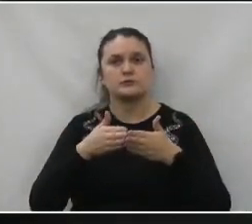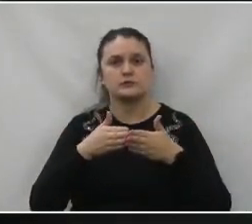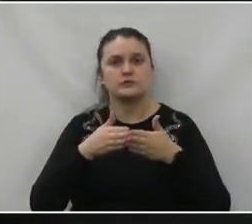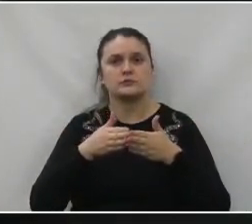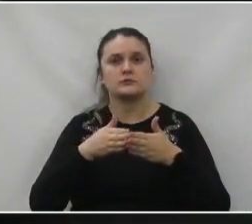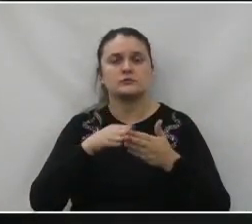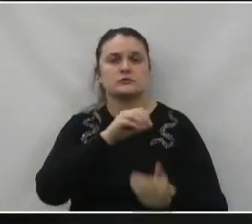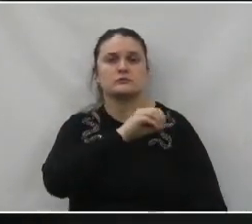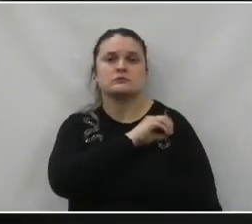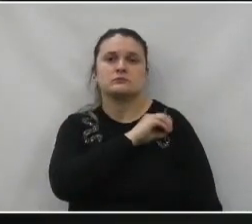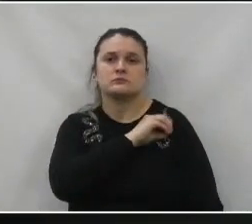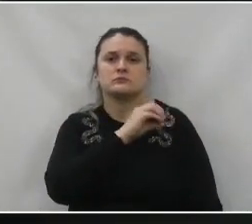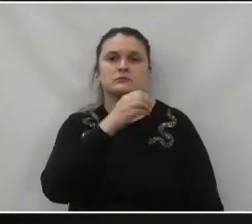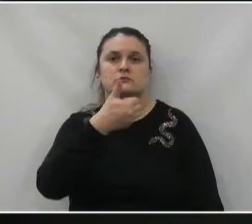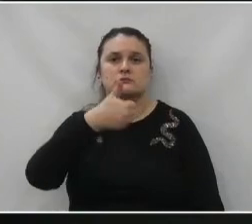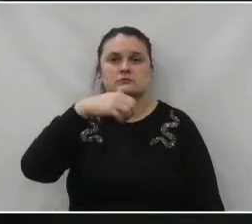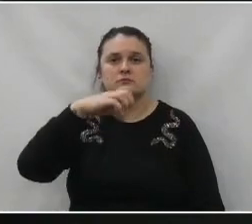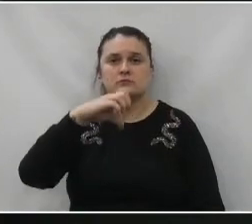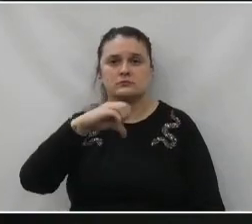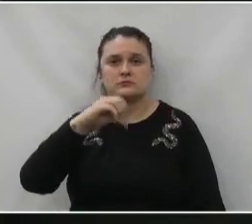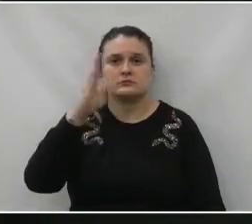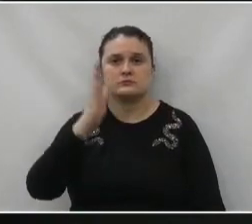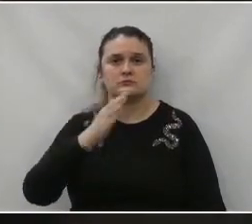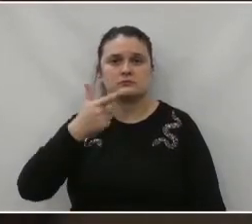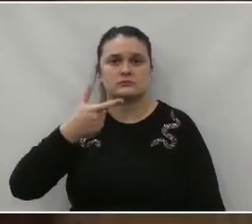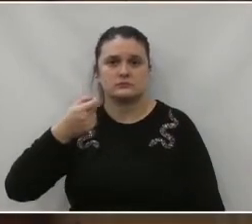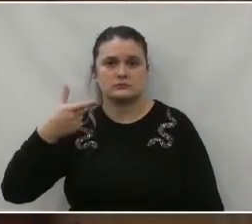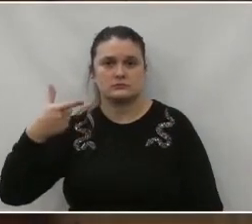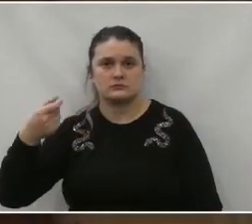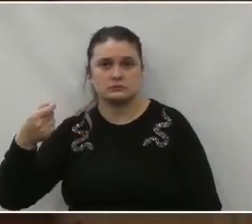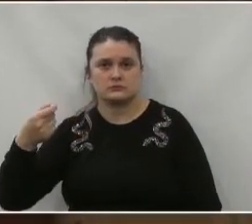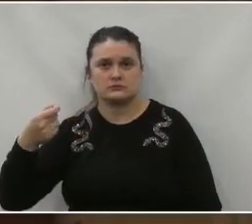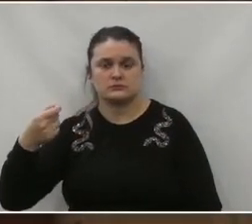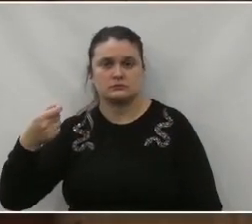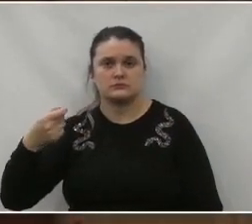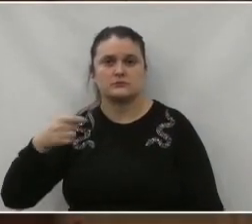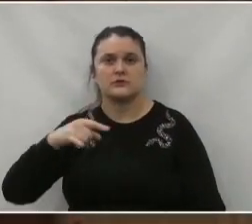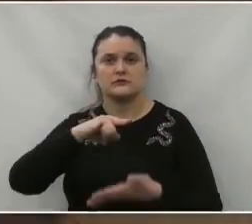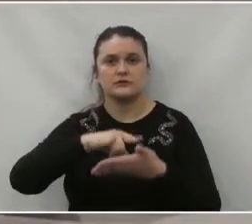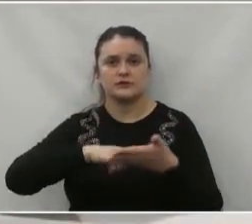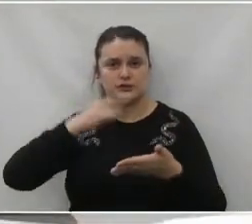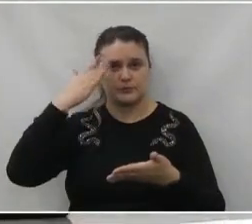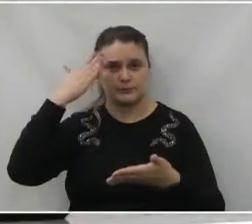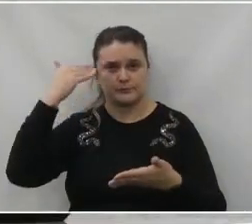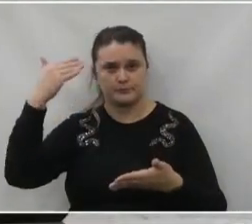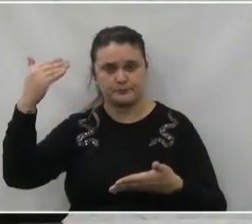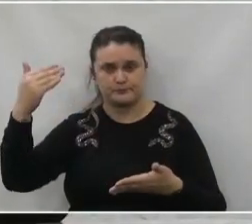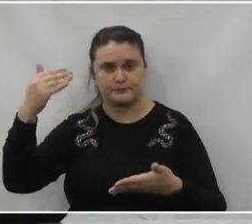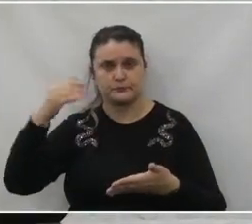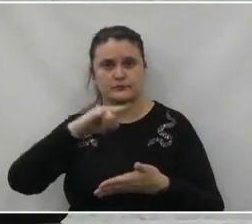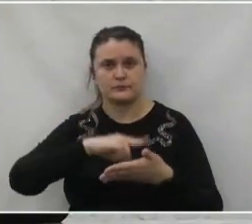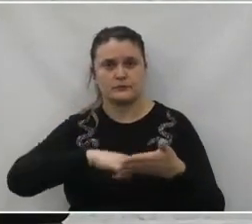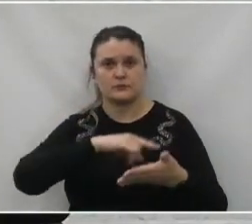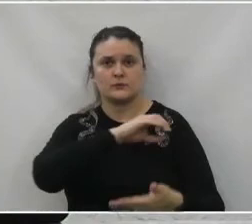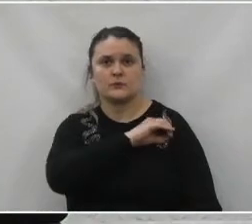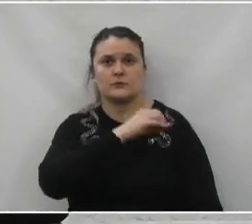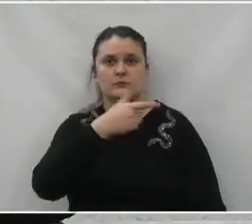requerimento de número 19 de 2020. Moções. Moção número